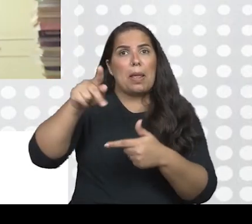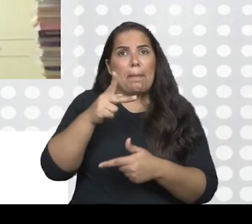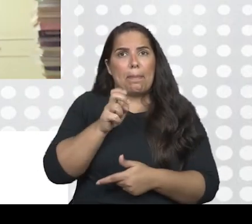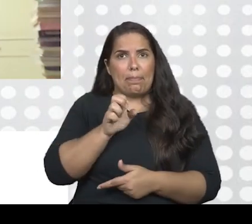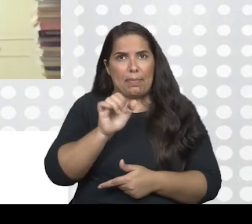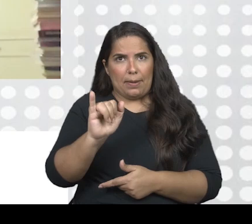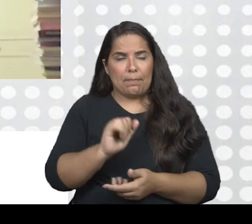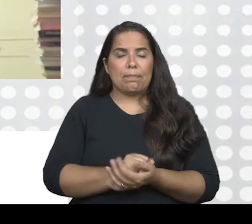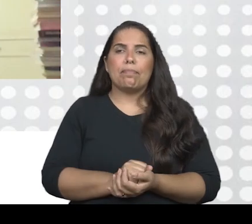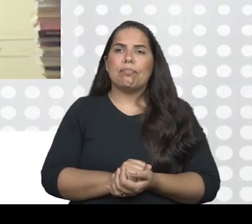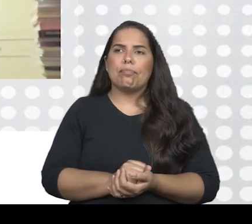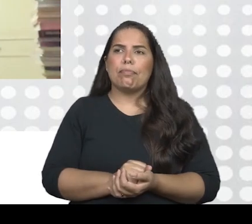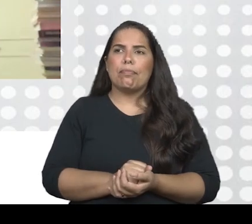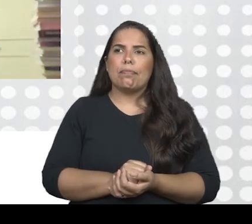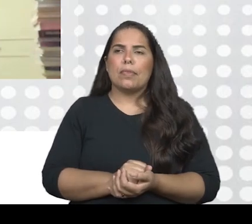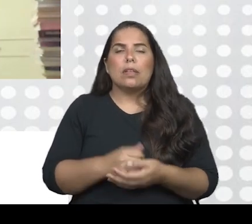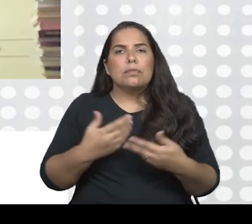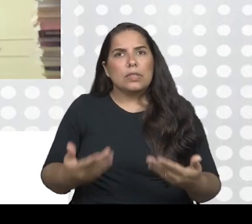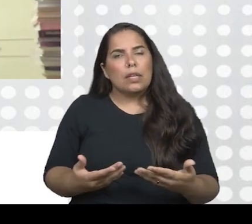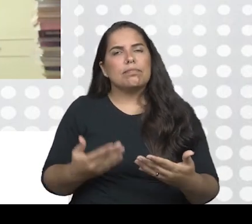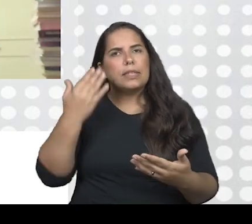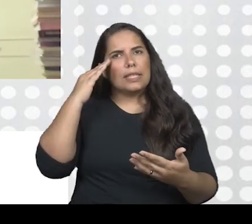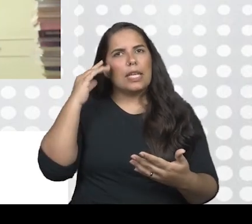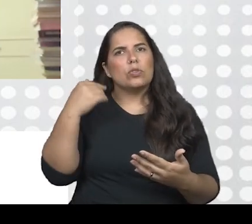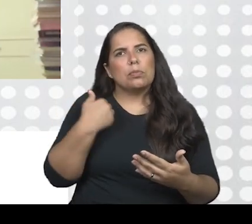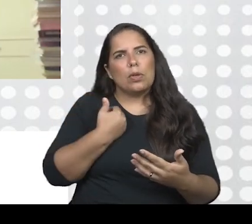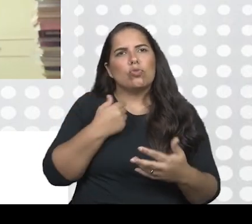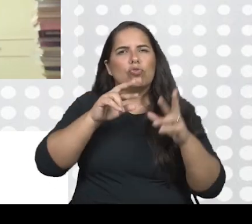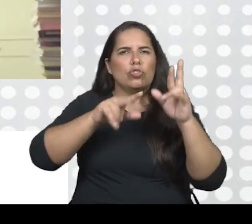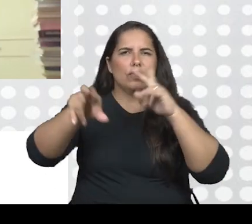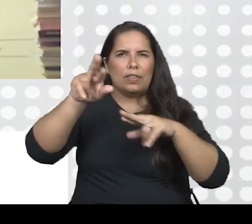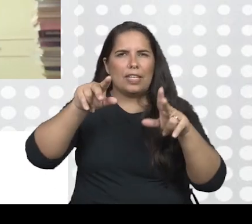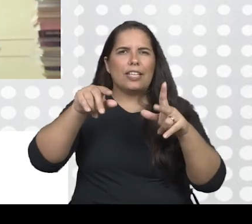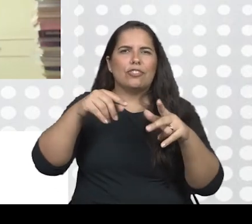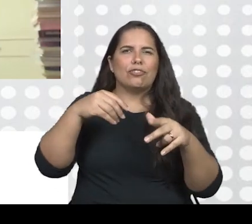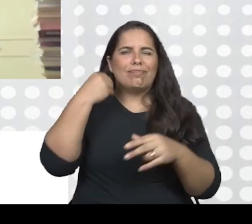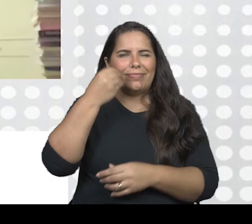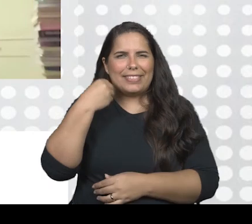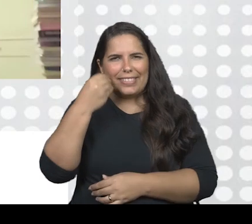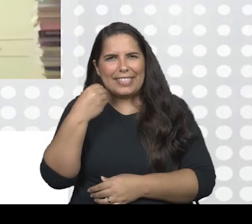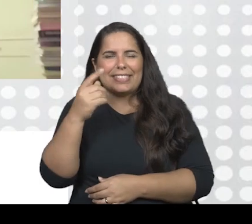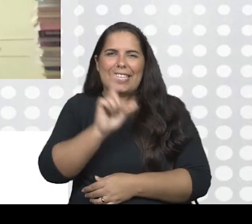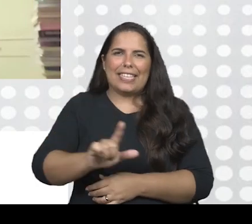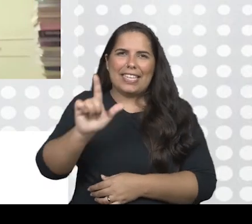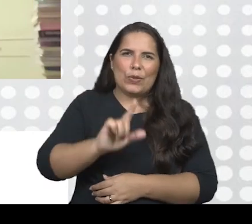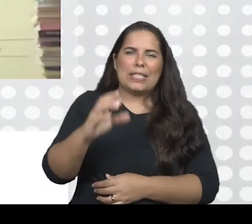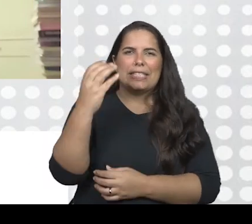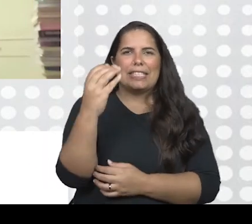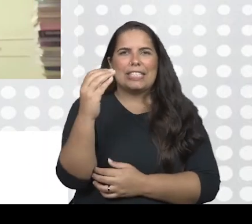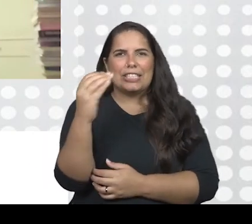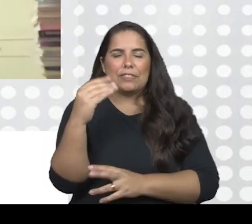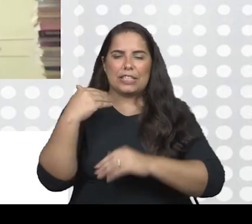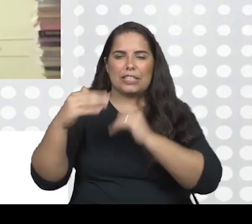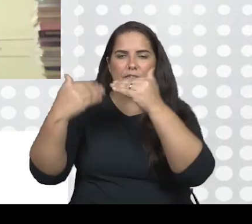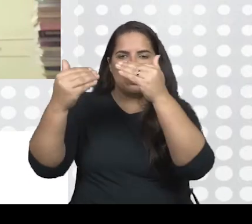PEI. E aí, considerando esses meus diferentes estágios com a literatura científica e com